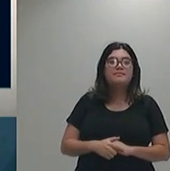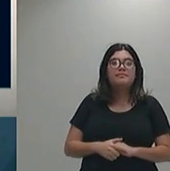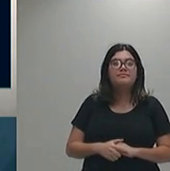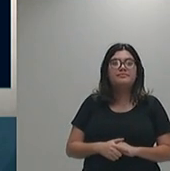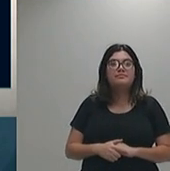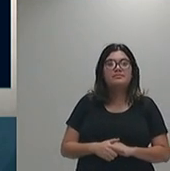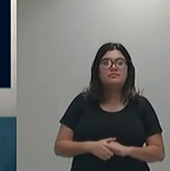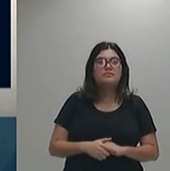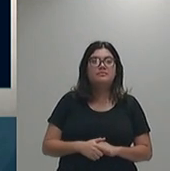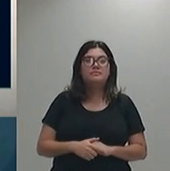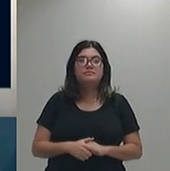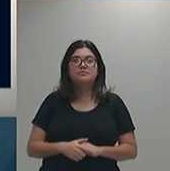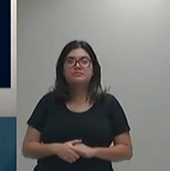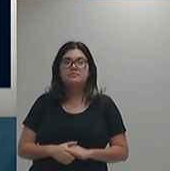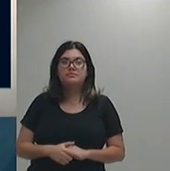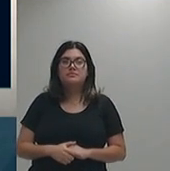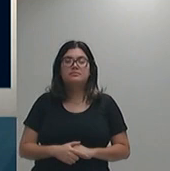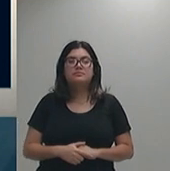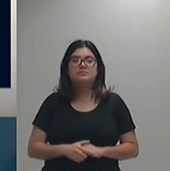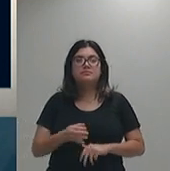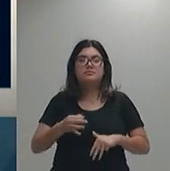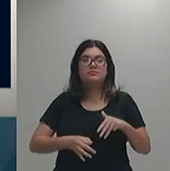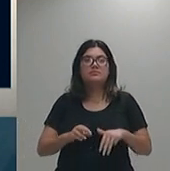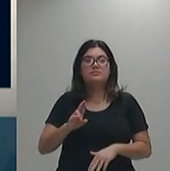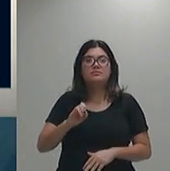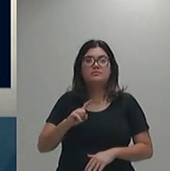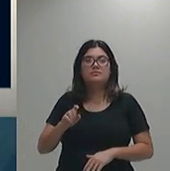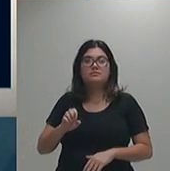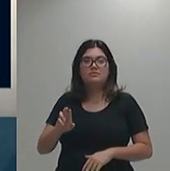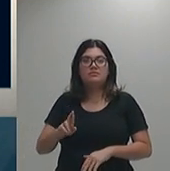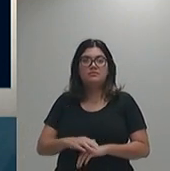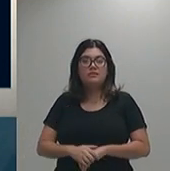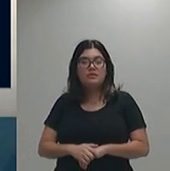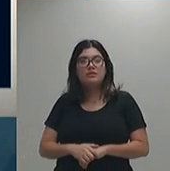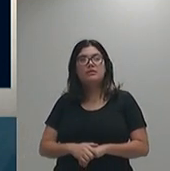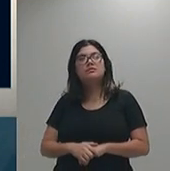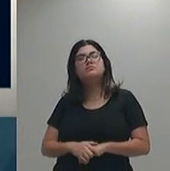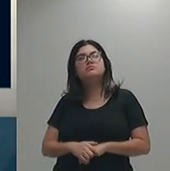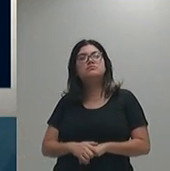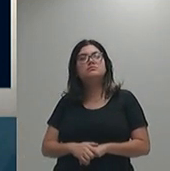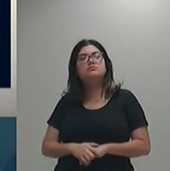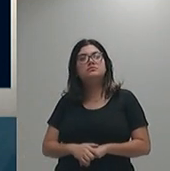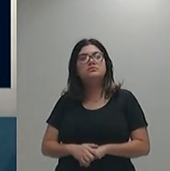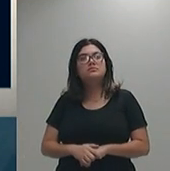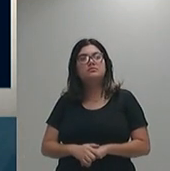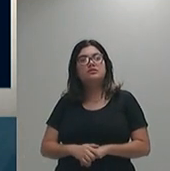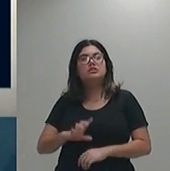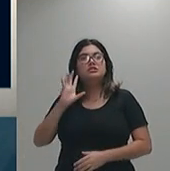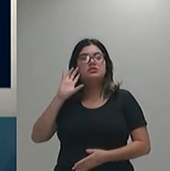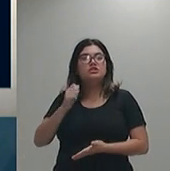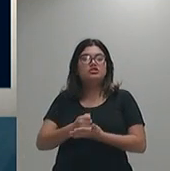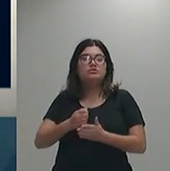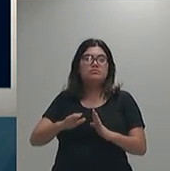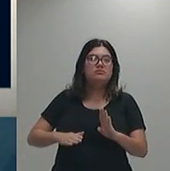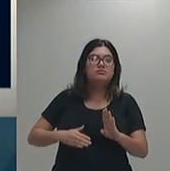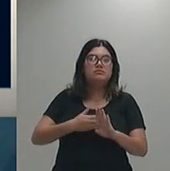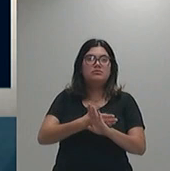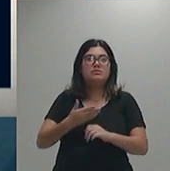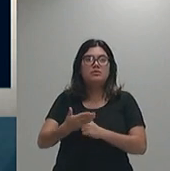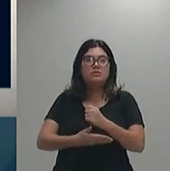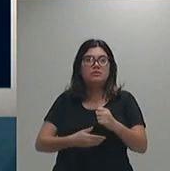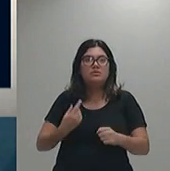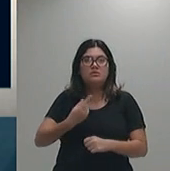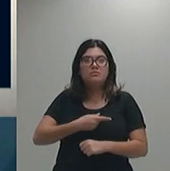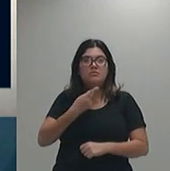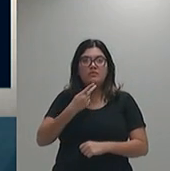em Minas busy usando a causa está sendo decidida indiretamente com base não nós estamos falando de legitimidade